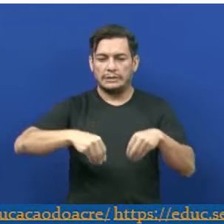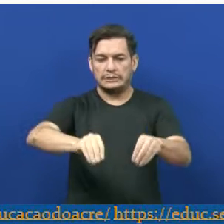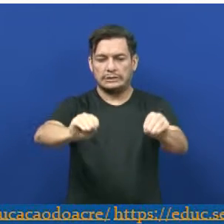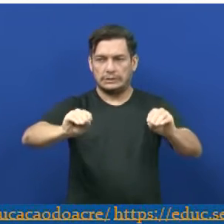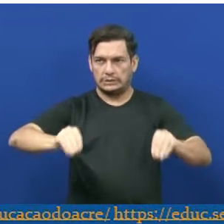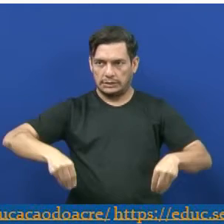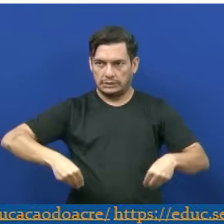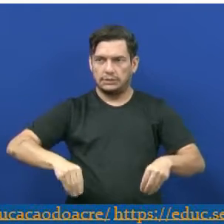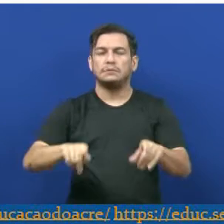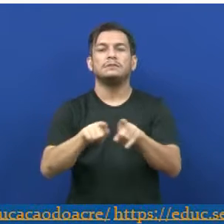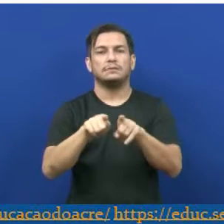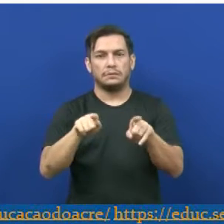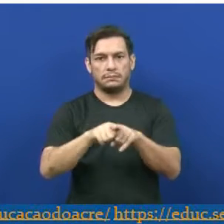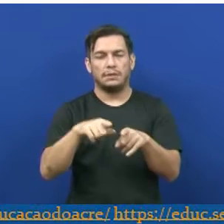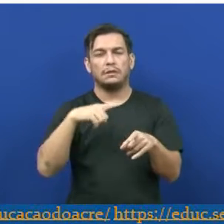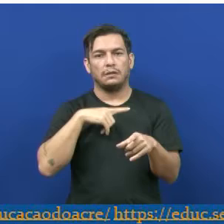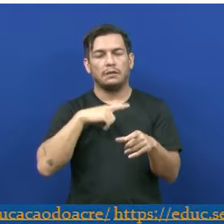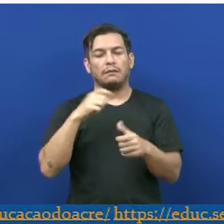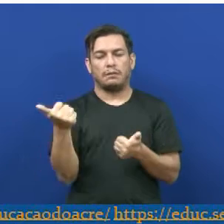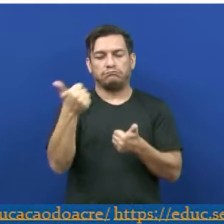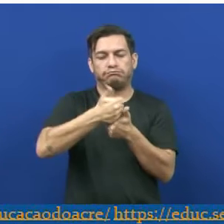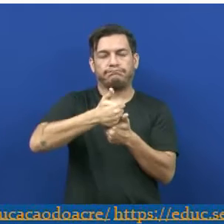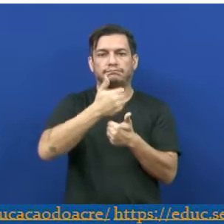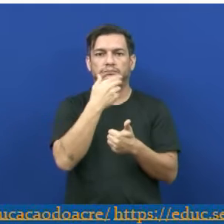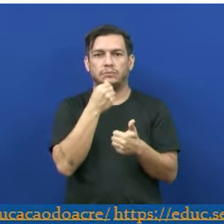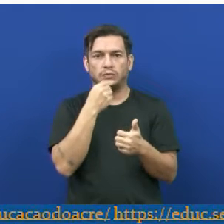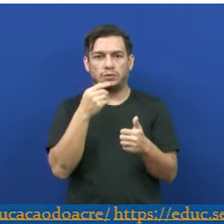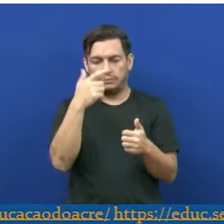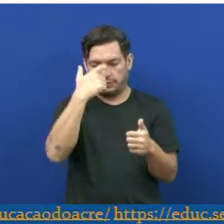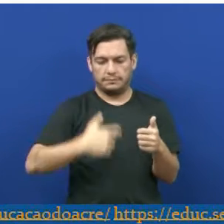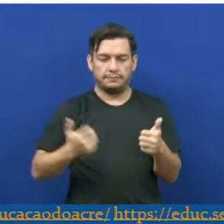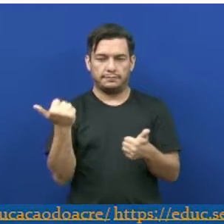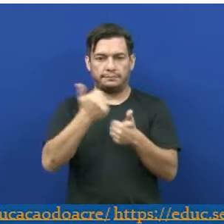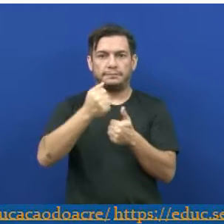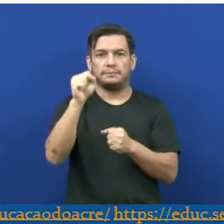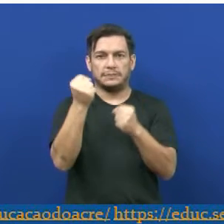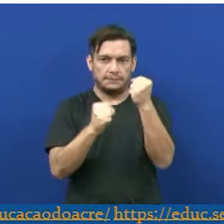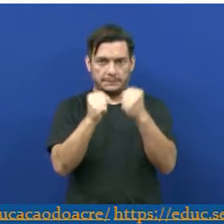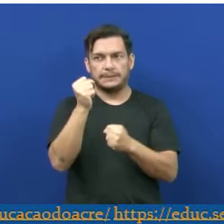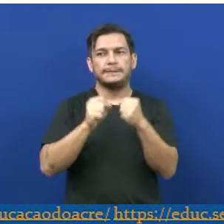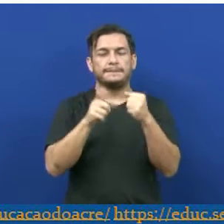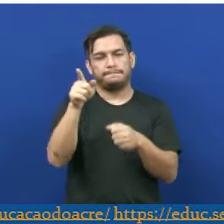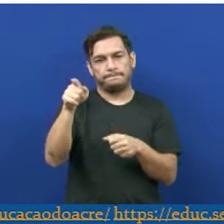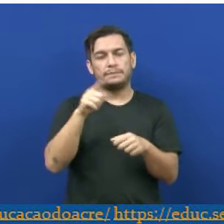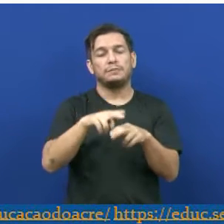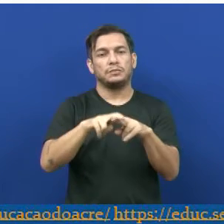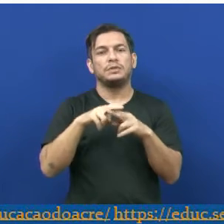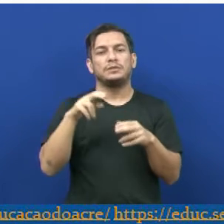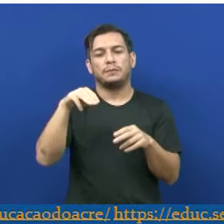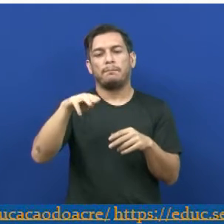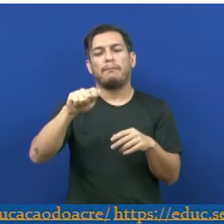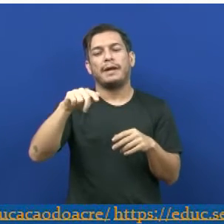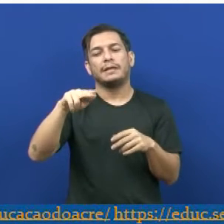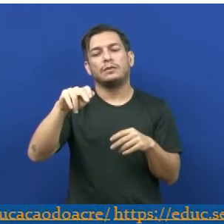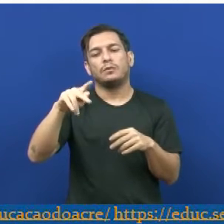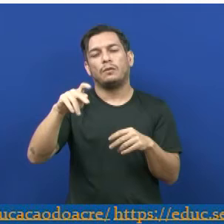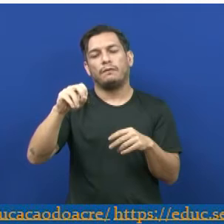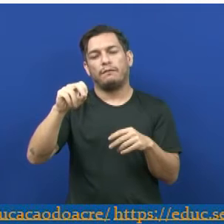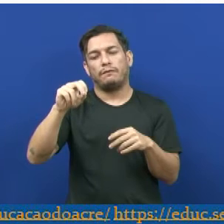na fabricação de tecidos também, então houve essa substituição desse trabalho manual por essa máquina, por isso, maquinofatura.